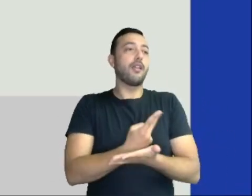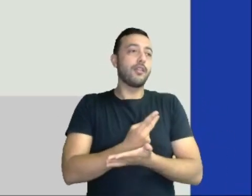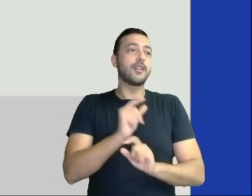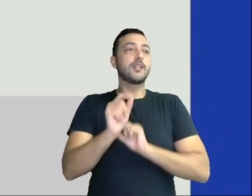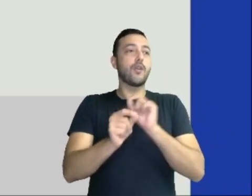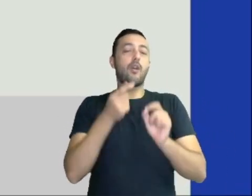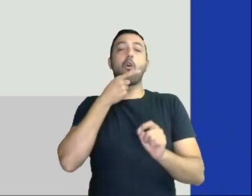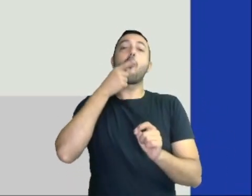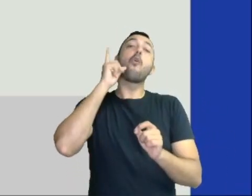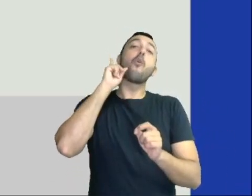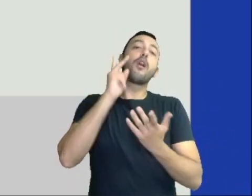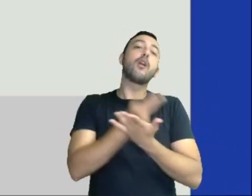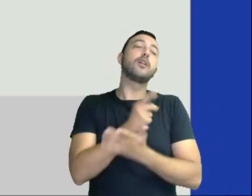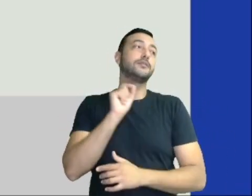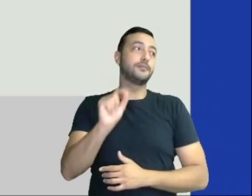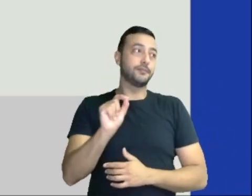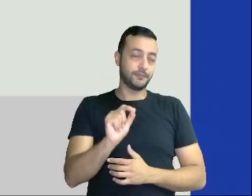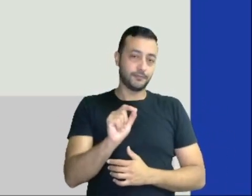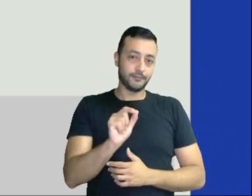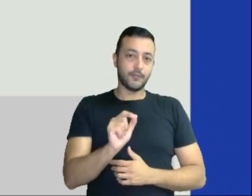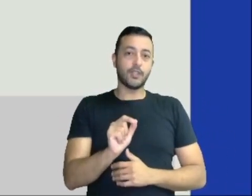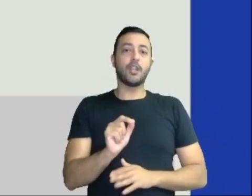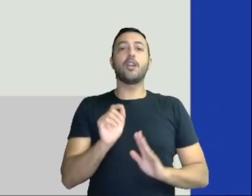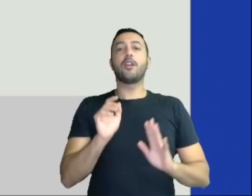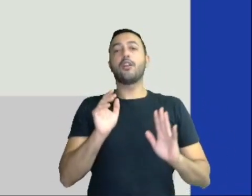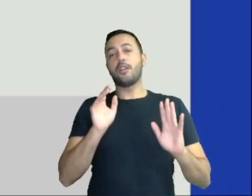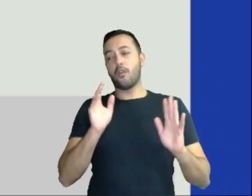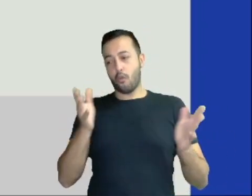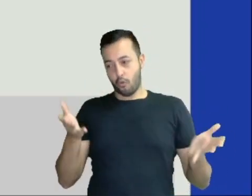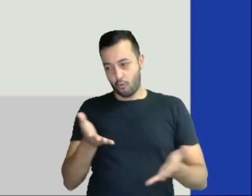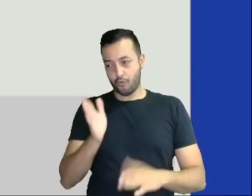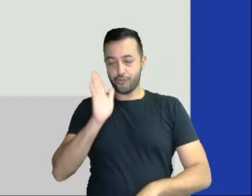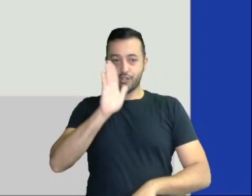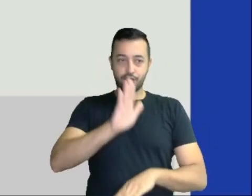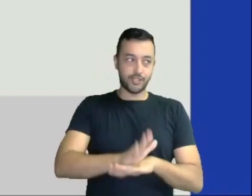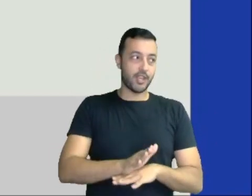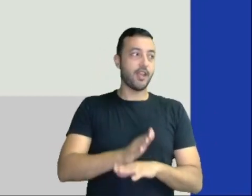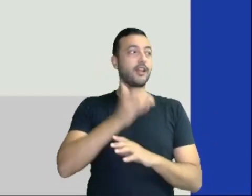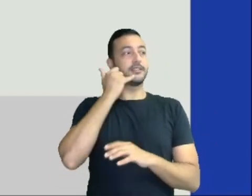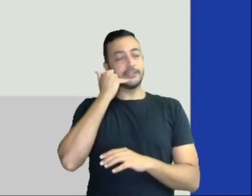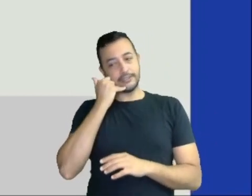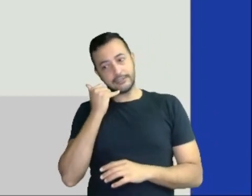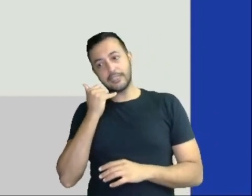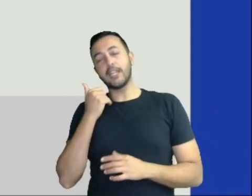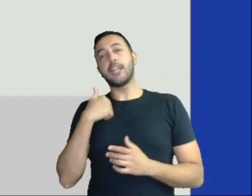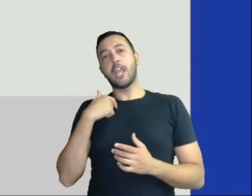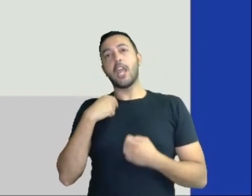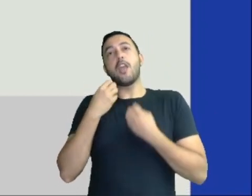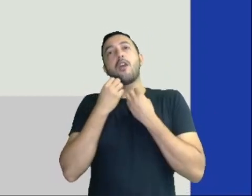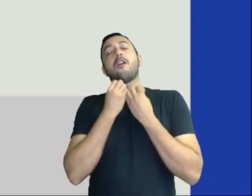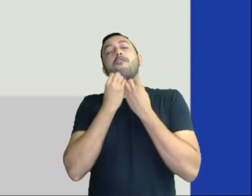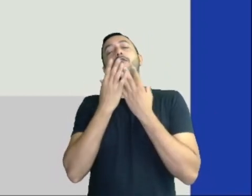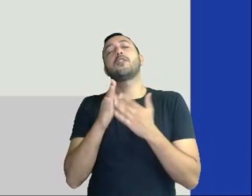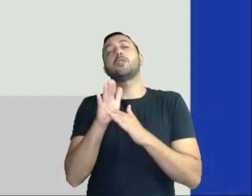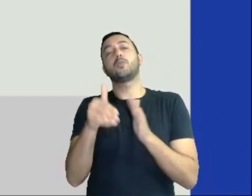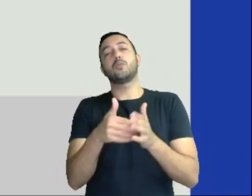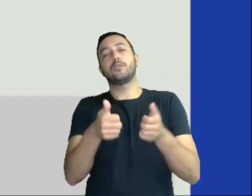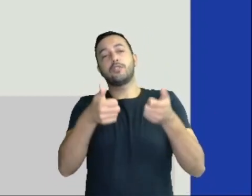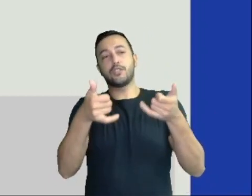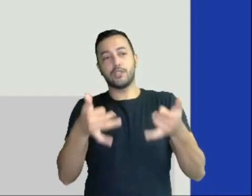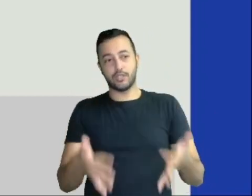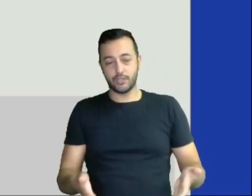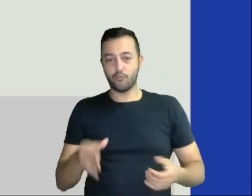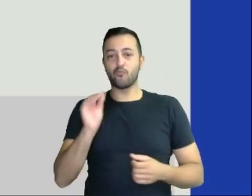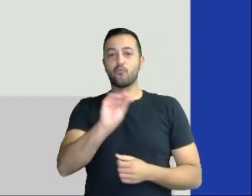ontem à noite o telefone para mim hoje à tarde que eu vou contar tudinho para você